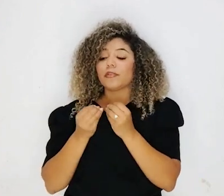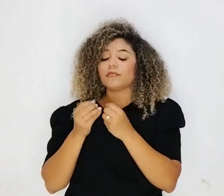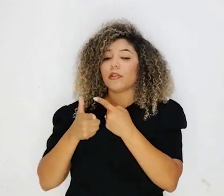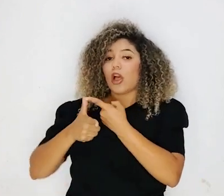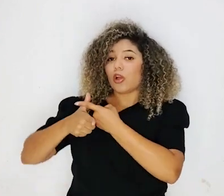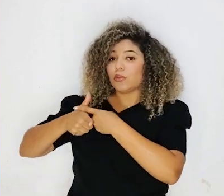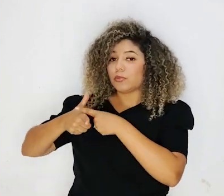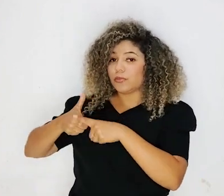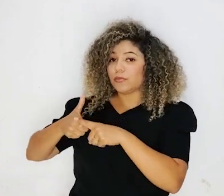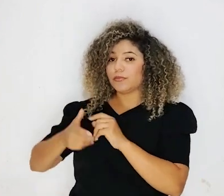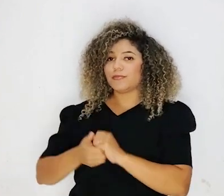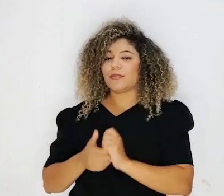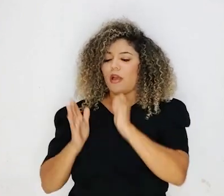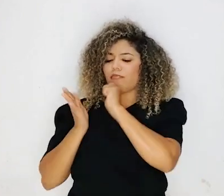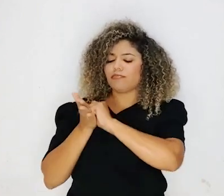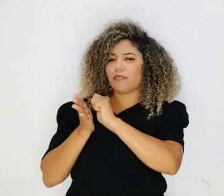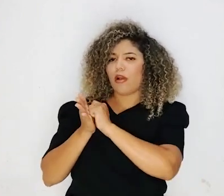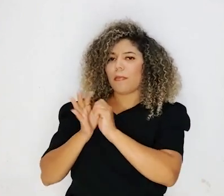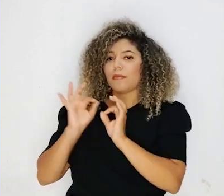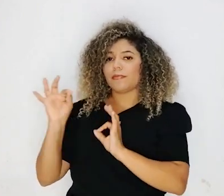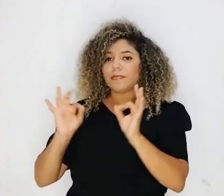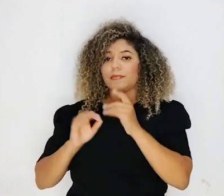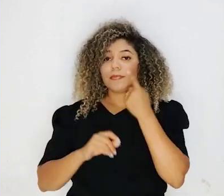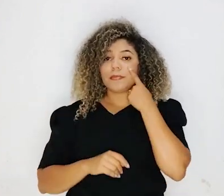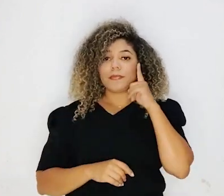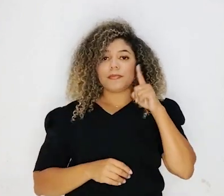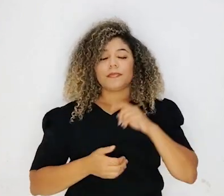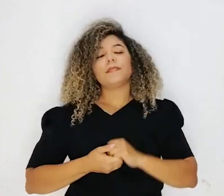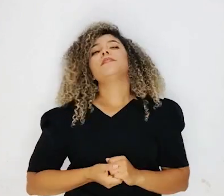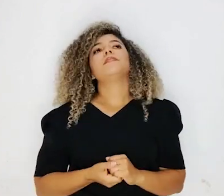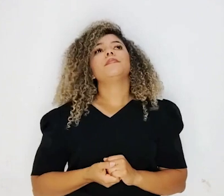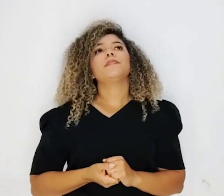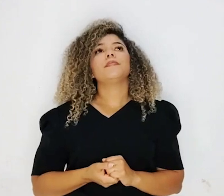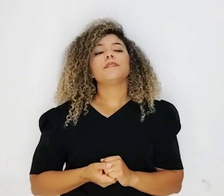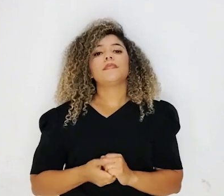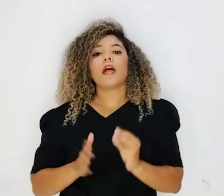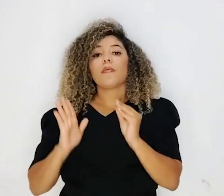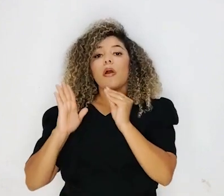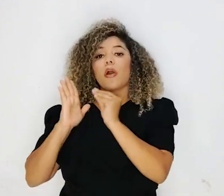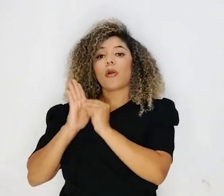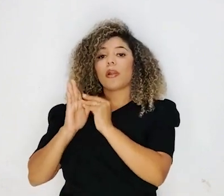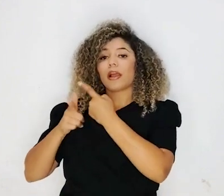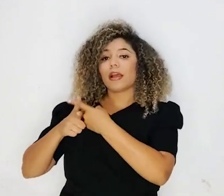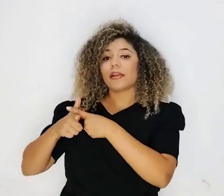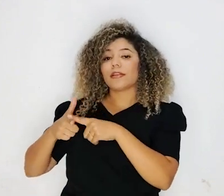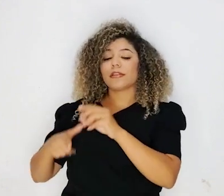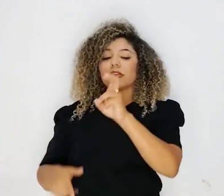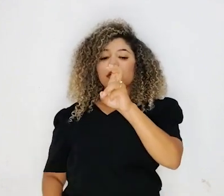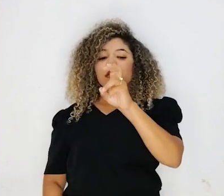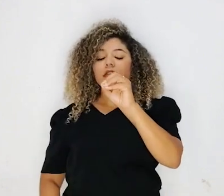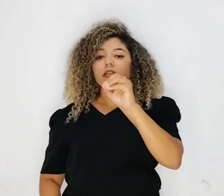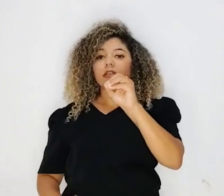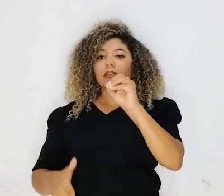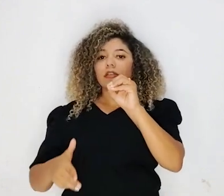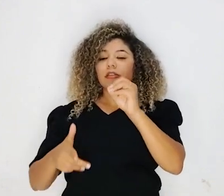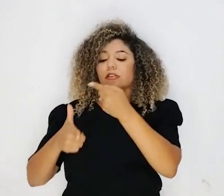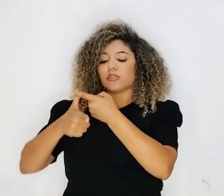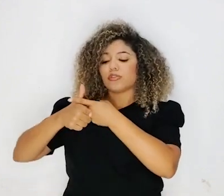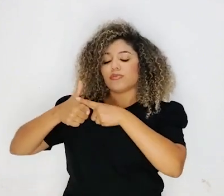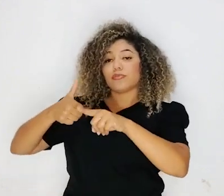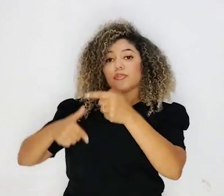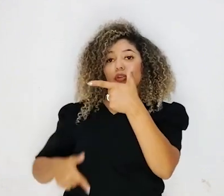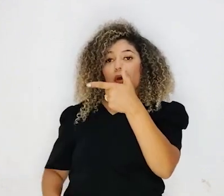fazendo essas divisões. Eu vou apagar essa parte aqui da conta, que a gente já viu, e só colocar essa divisão aí, 50